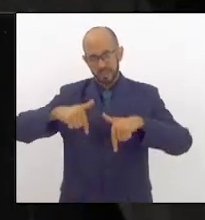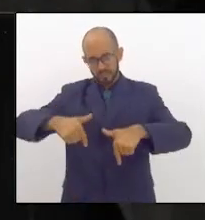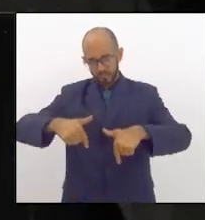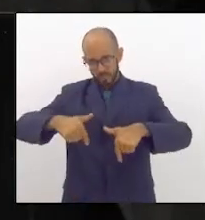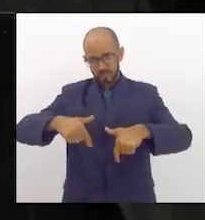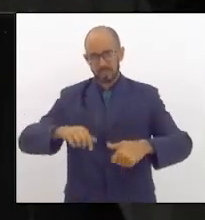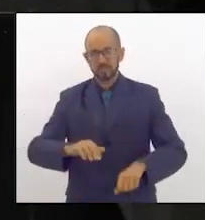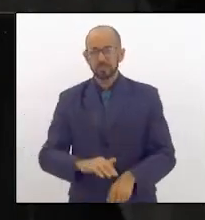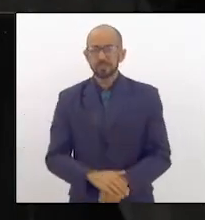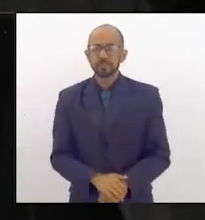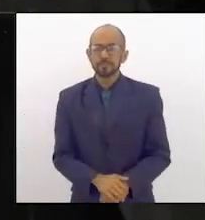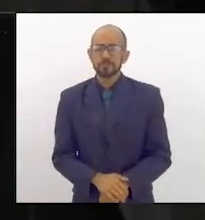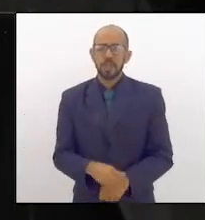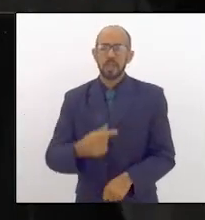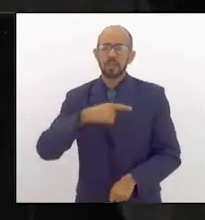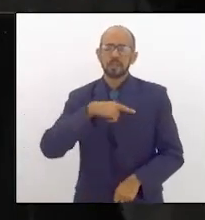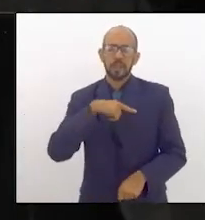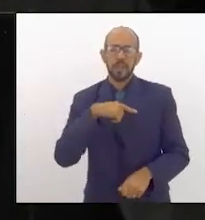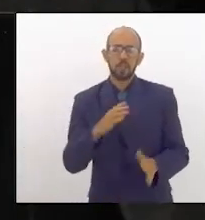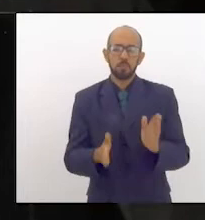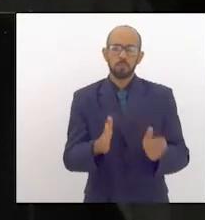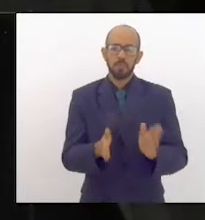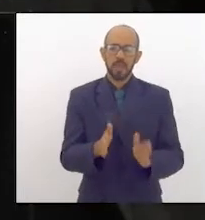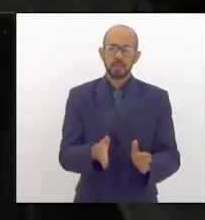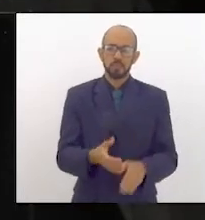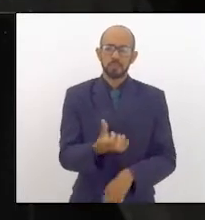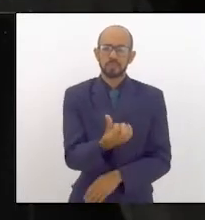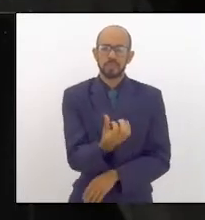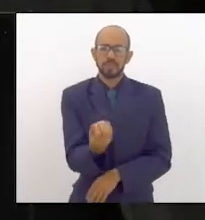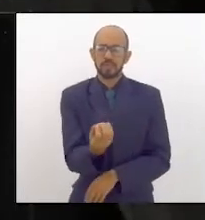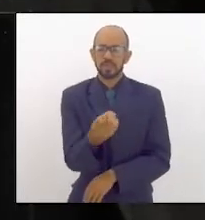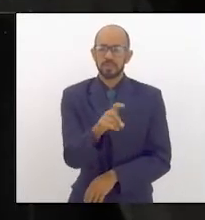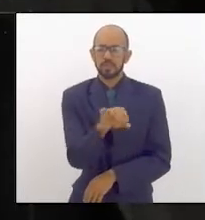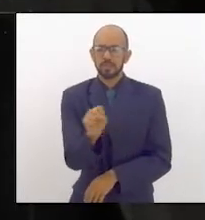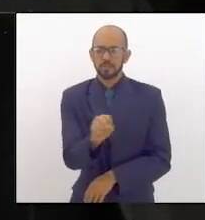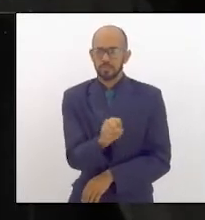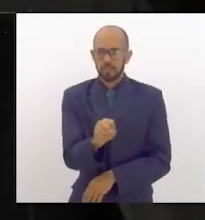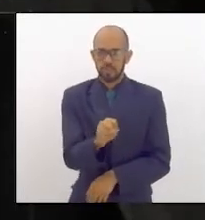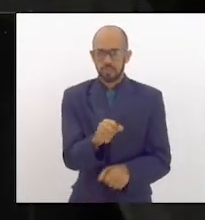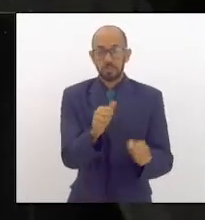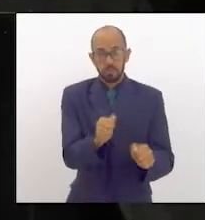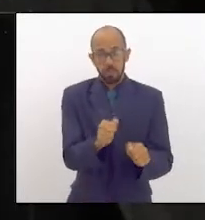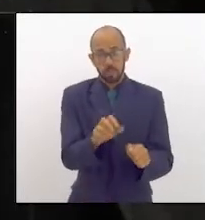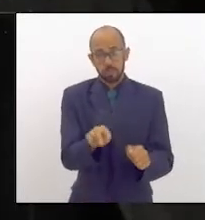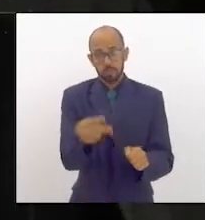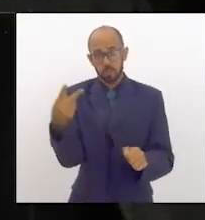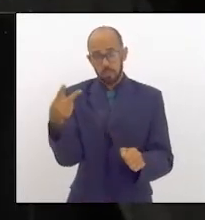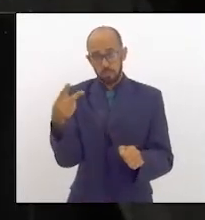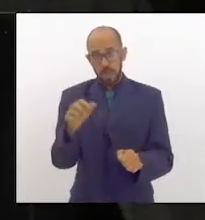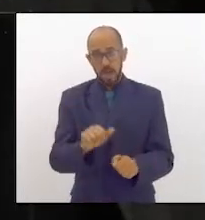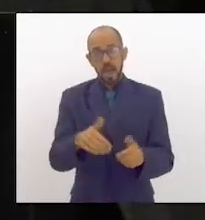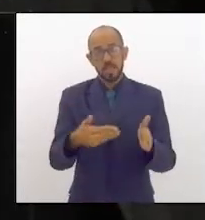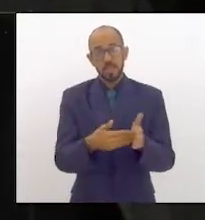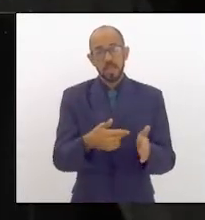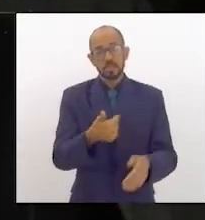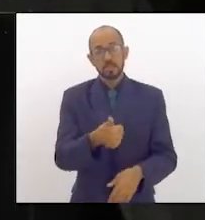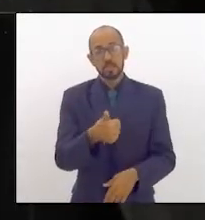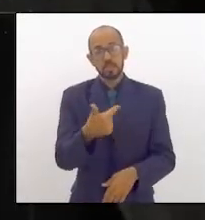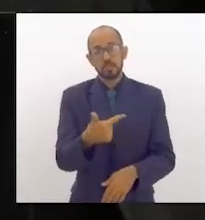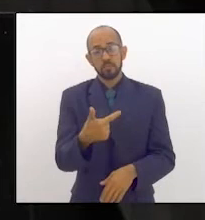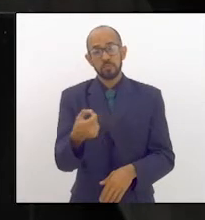constitucional é de vigência de uma Medida Provisória de 60 dias prorrogado por igual período então em até 120 dias